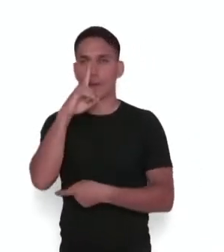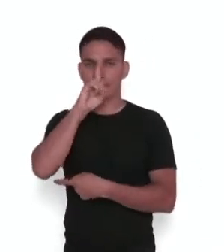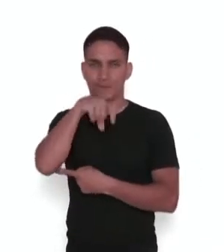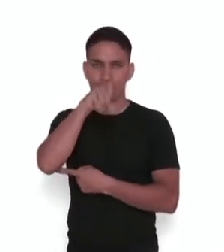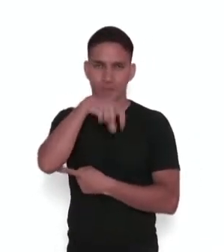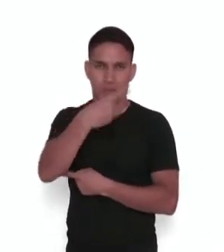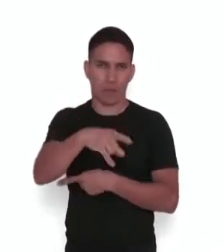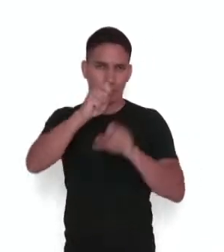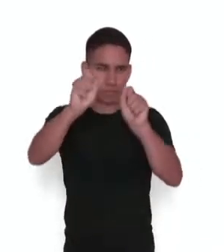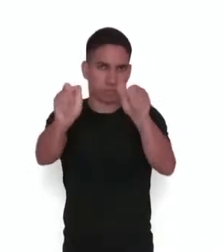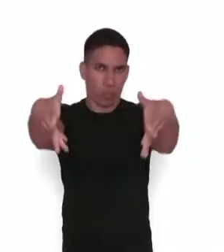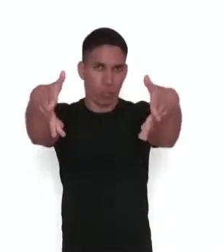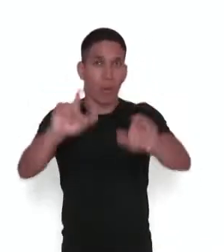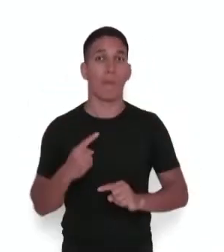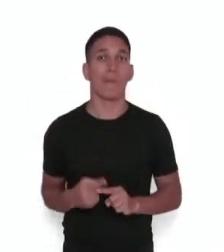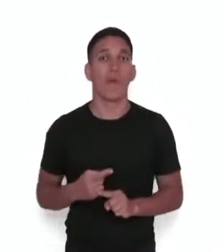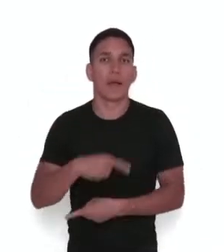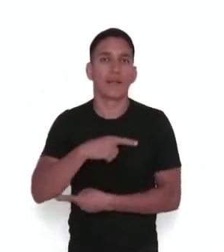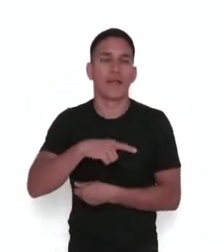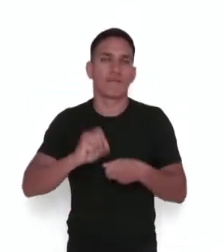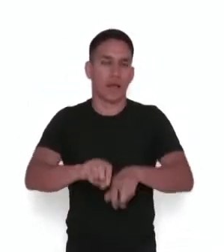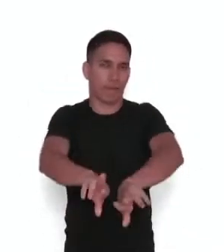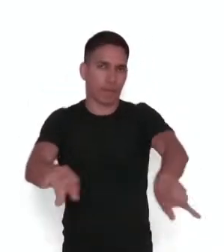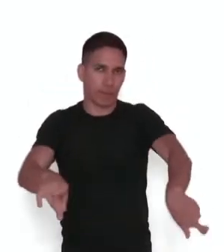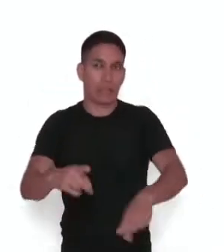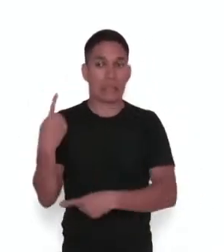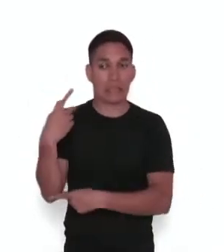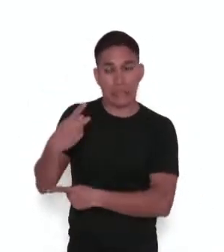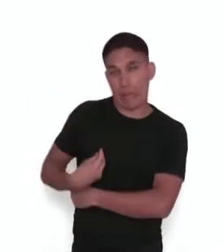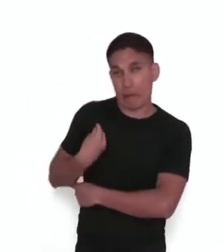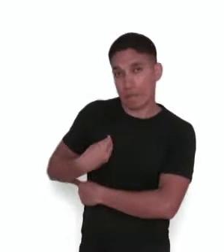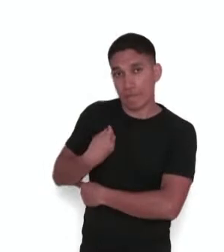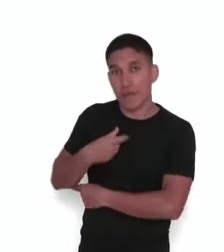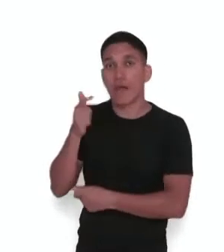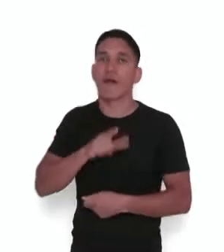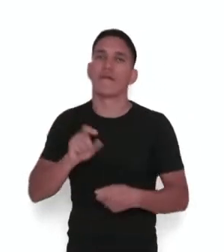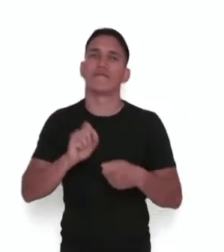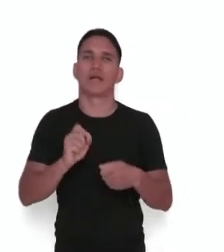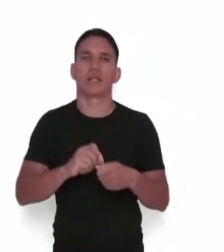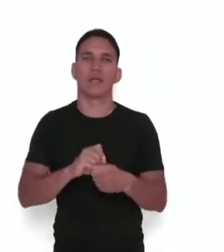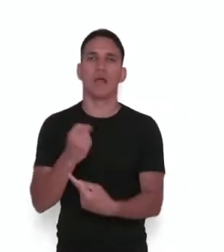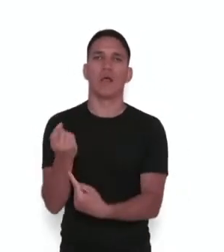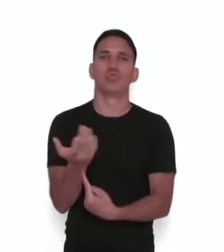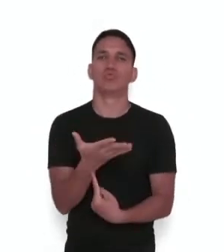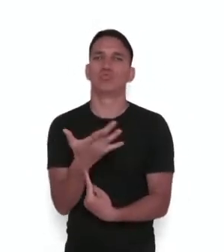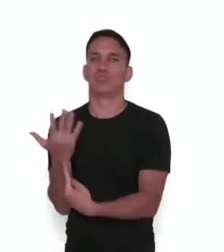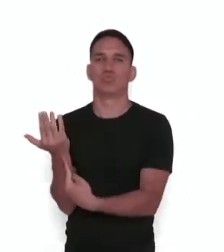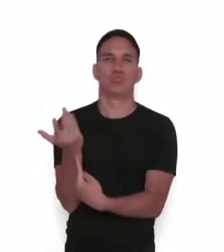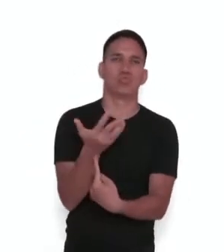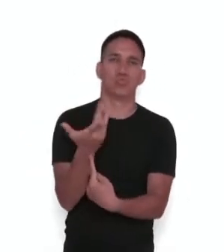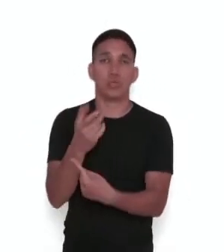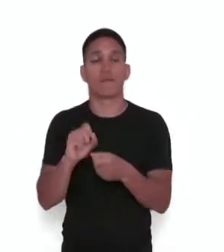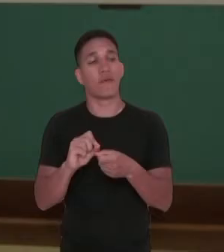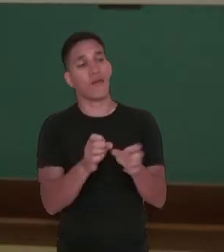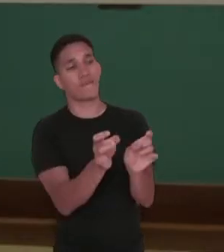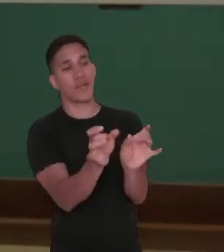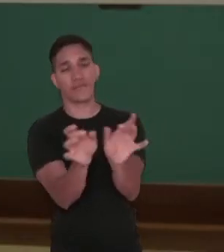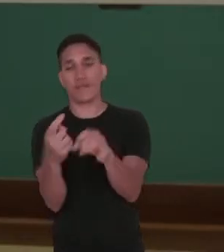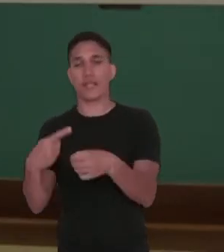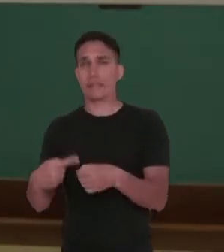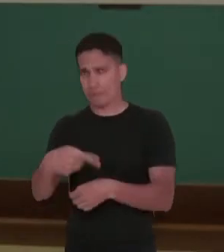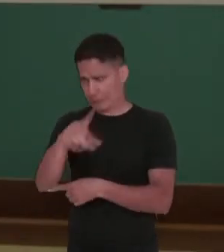por causa de suas atividades e, para sobreviver, faziam velas e as vendiam nas cidades. Você conhecia